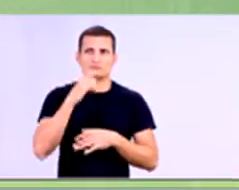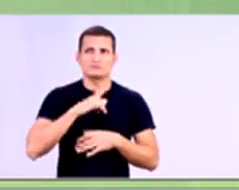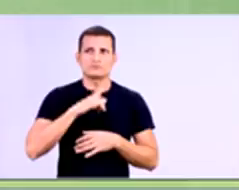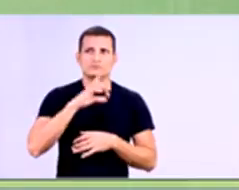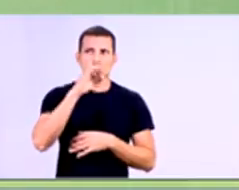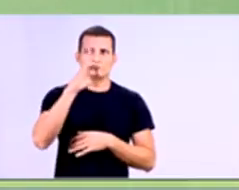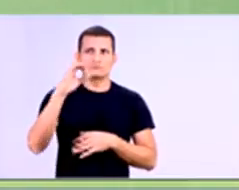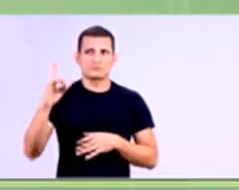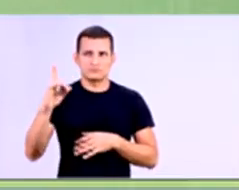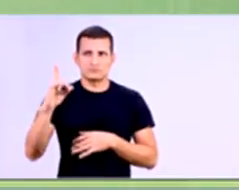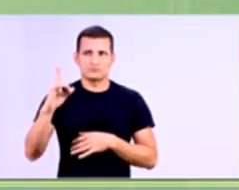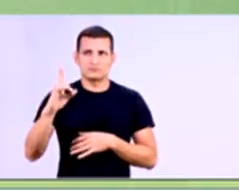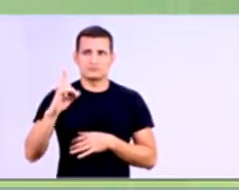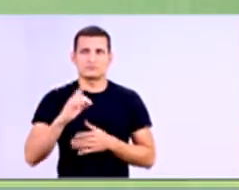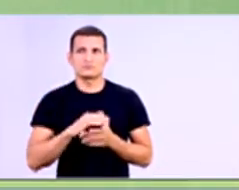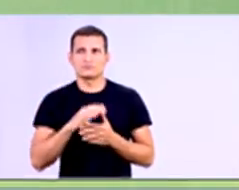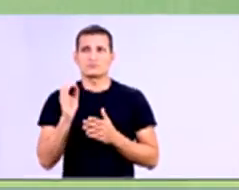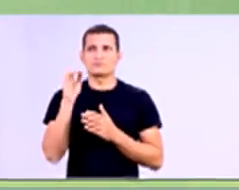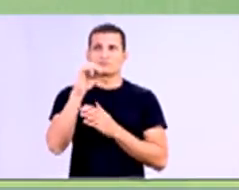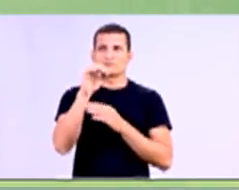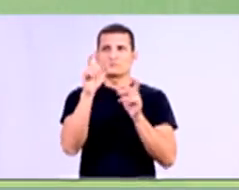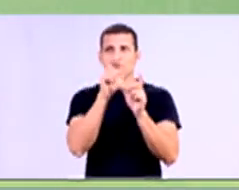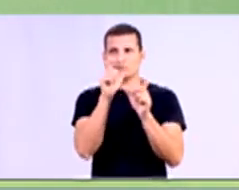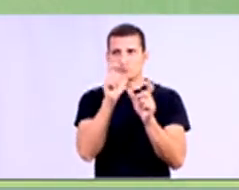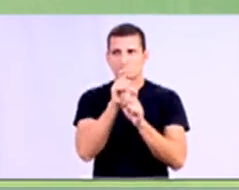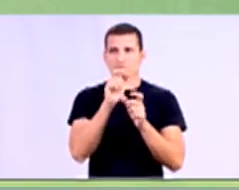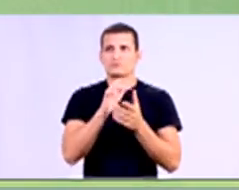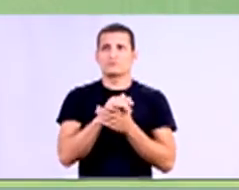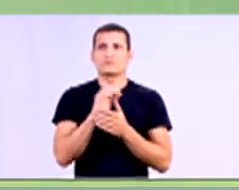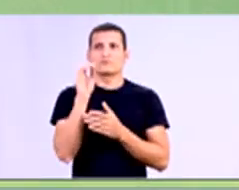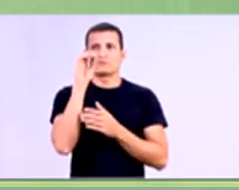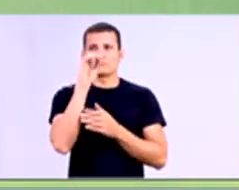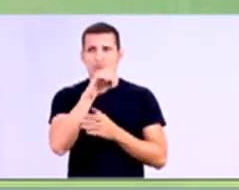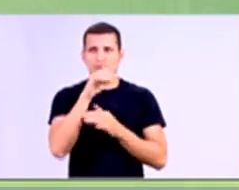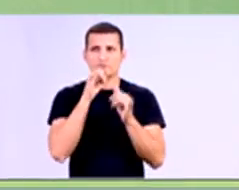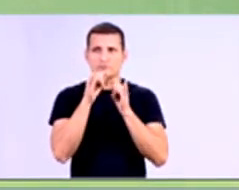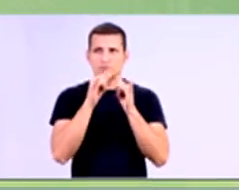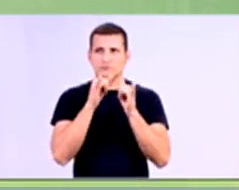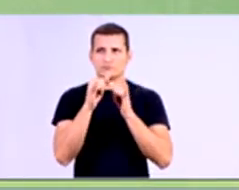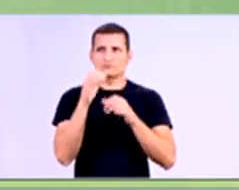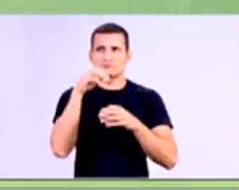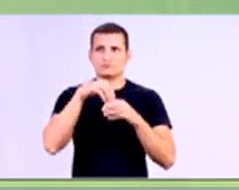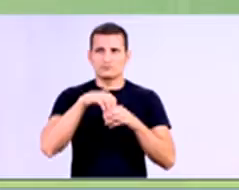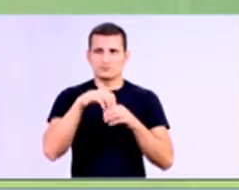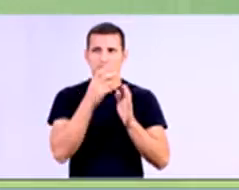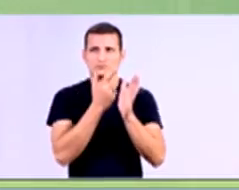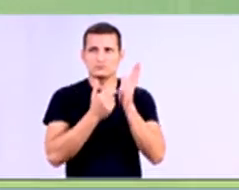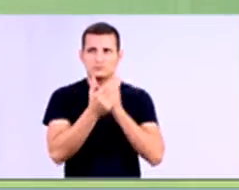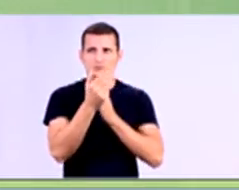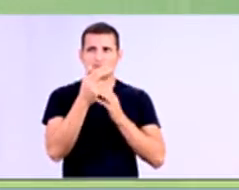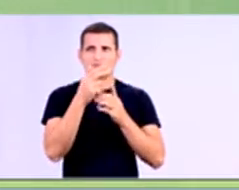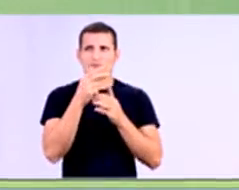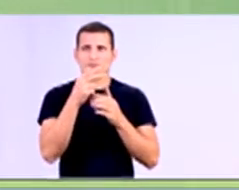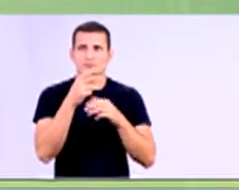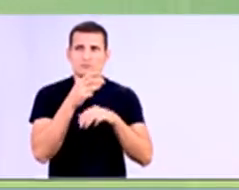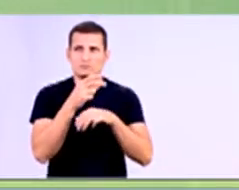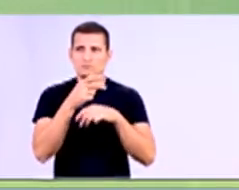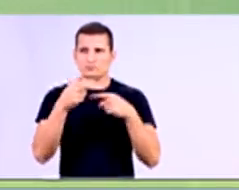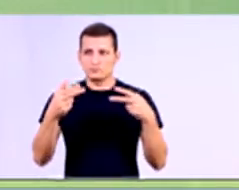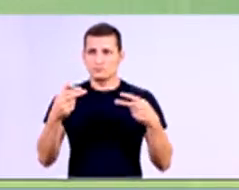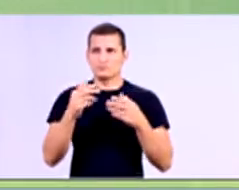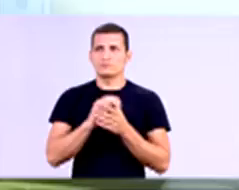DDD. Coloquei essa estrutura, marquei uma informação dentro do meu diagrama de objetos,